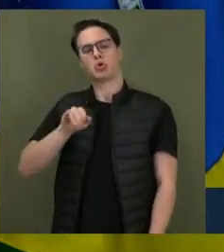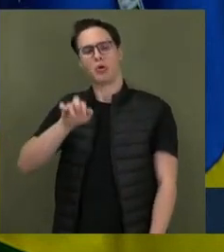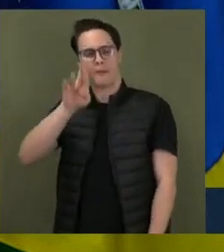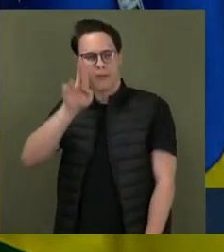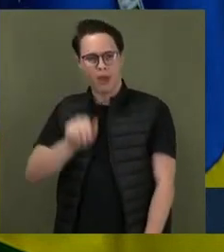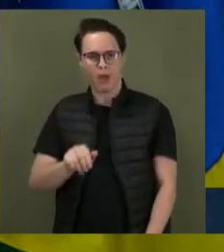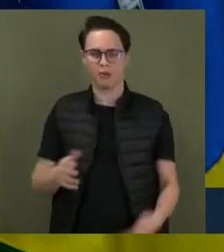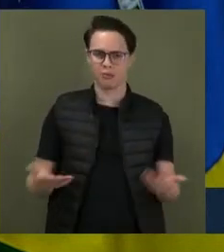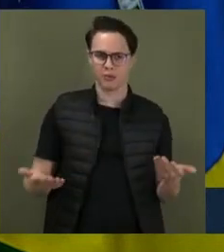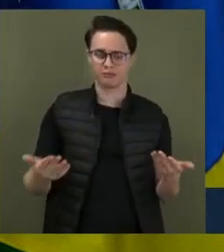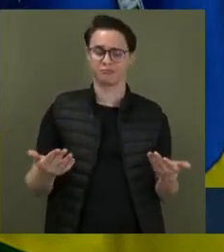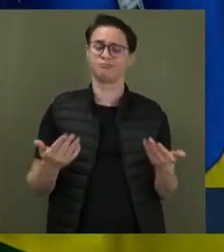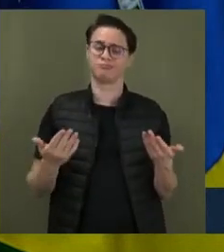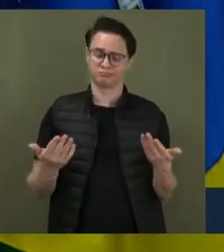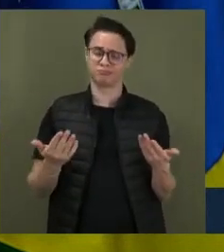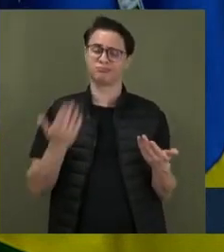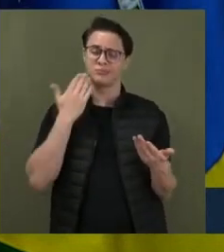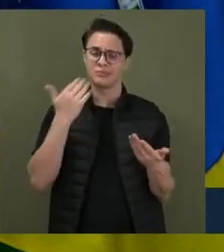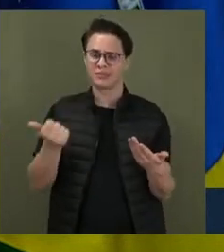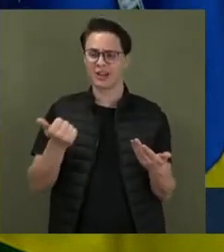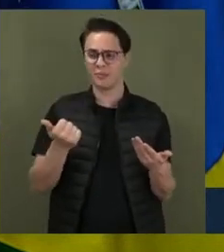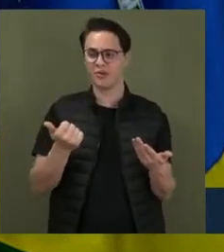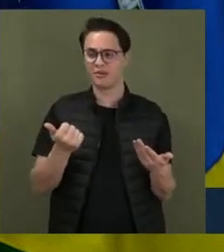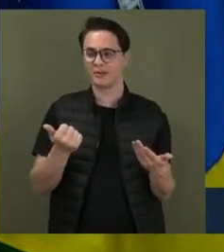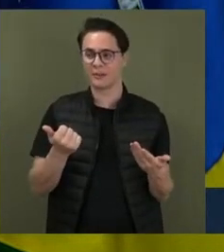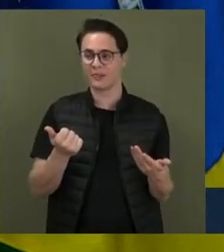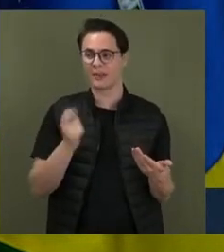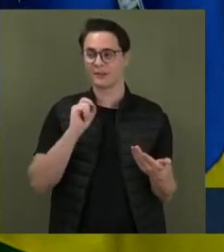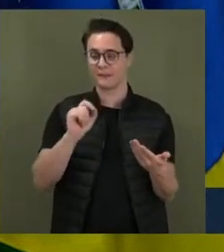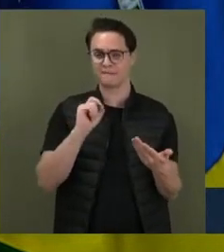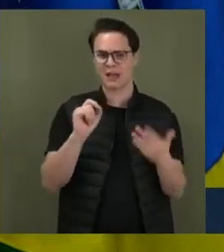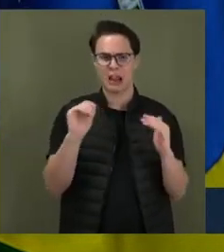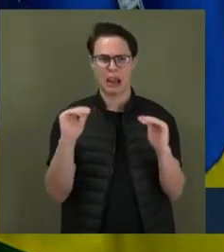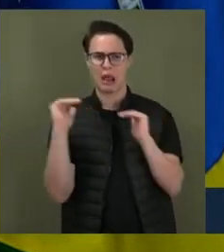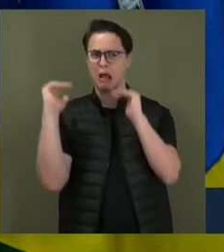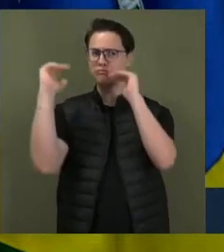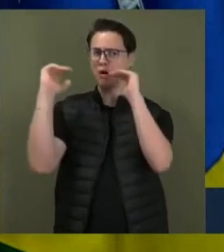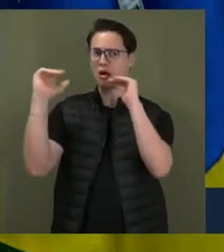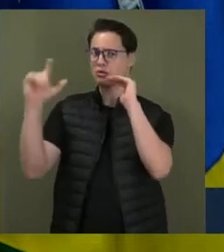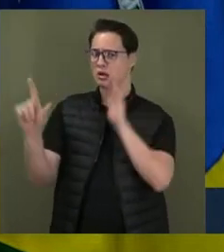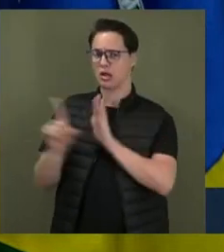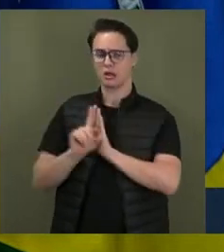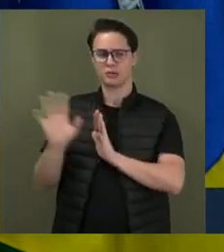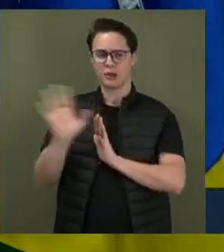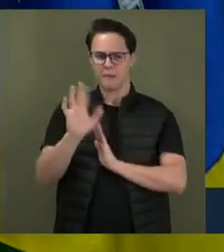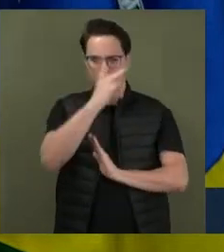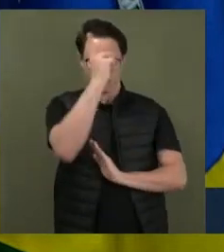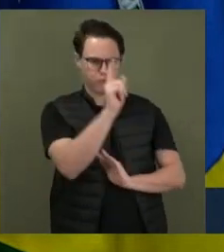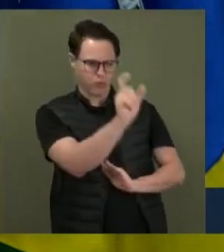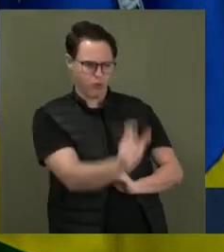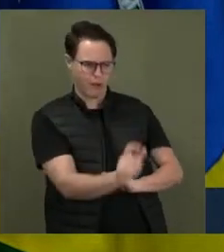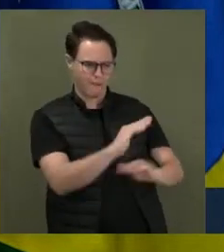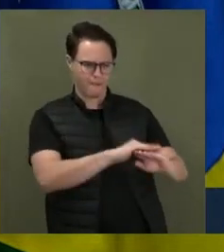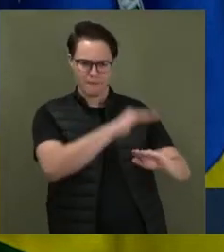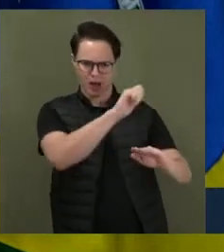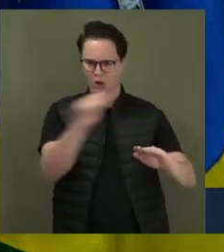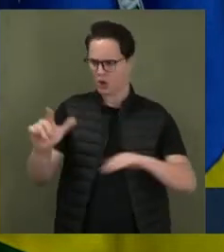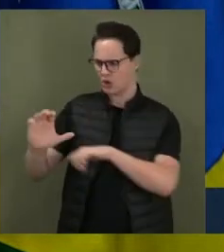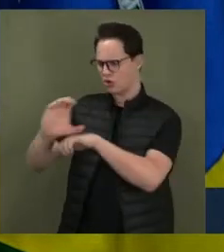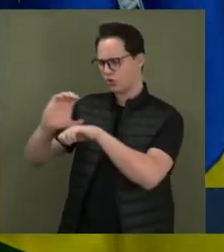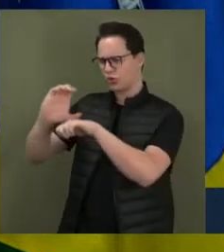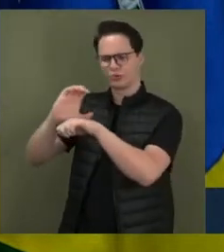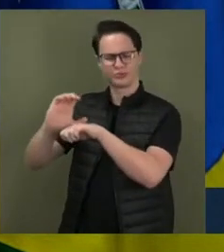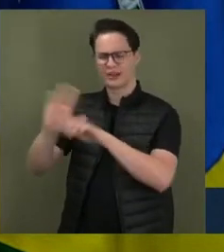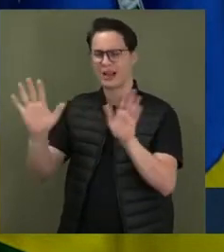divisão. Afinal, não há ninguém acima das leis, não há nenhum agente público acima da Constituição da República. O mal do